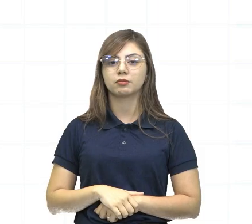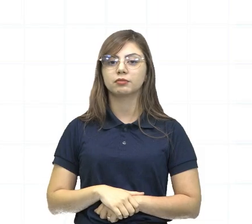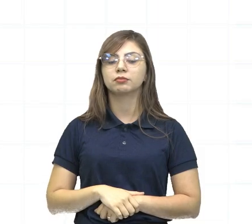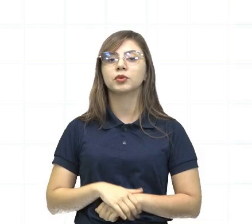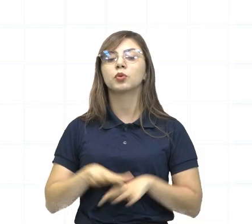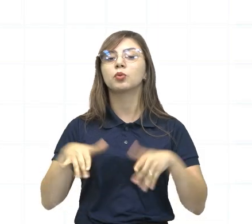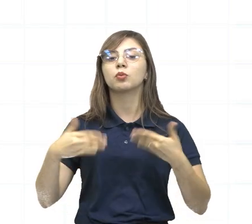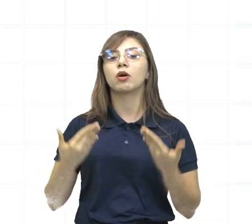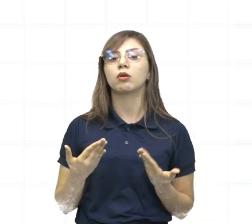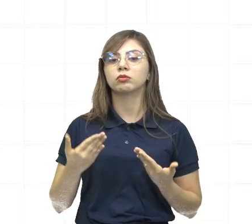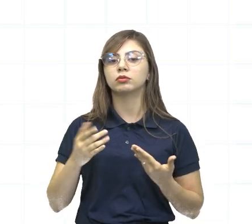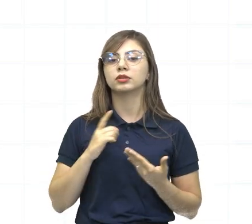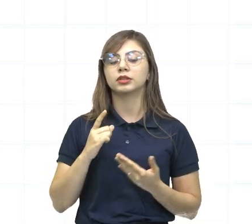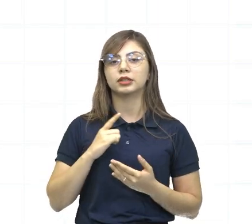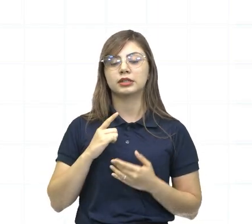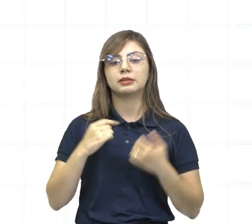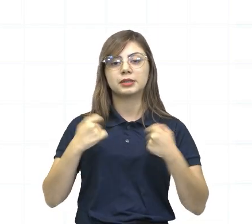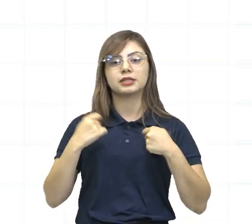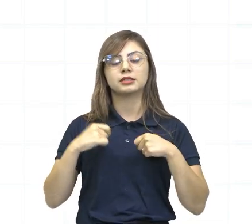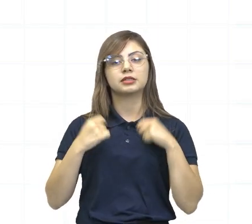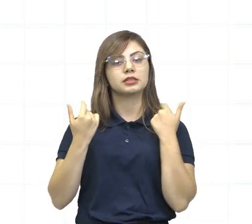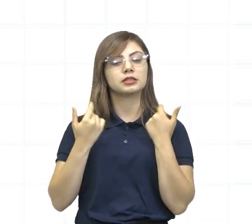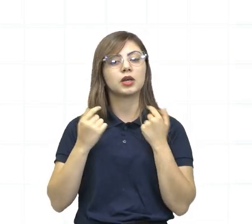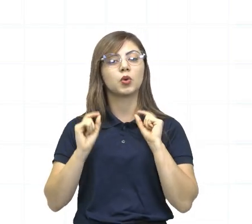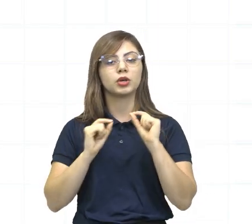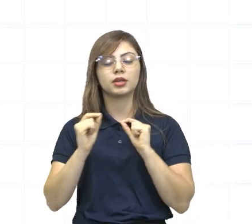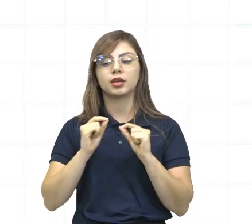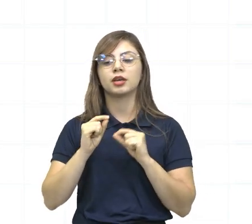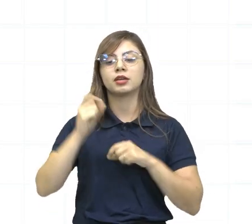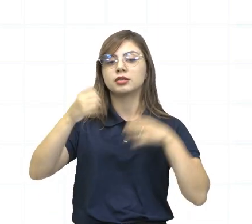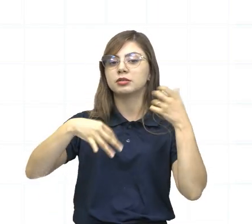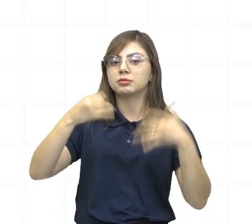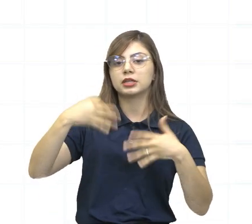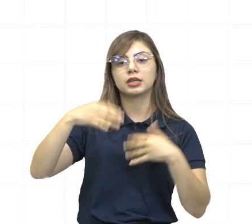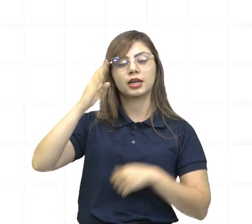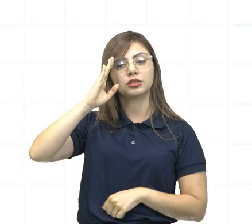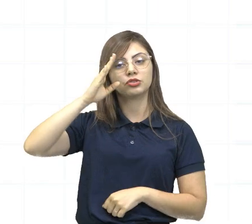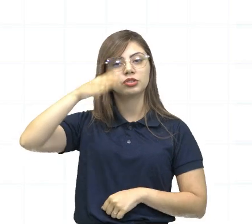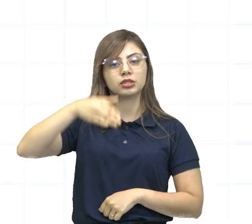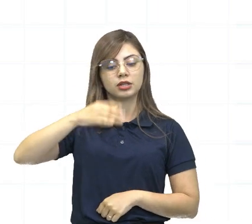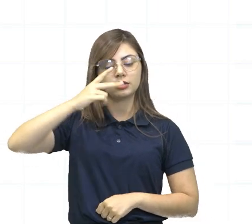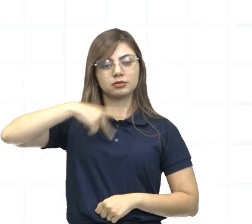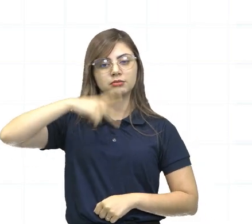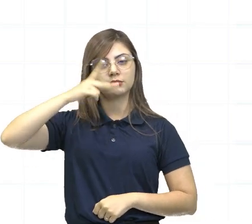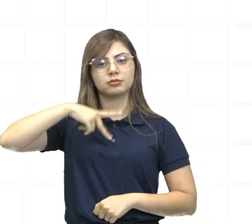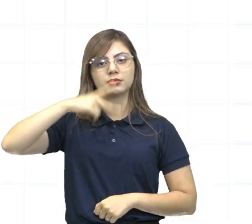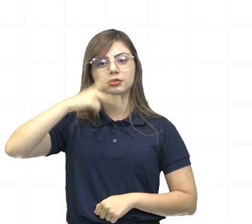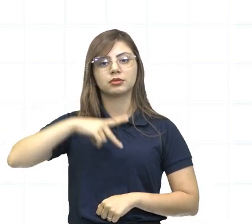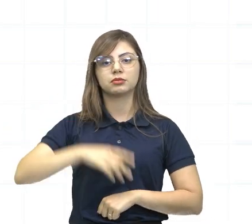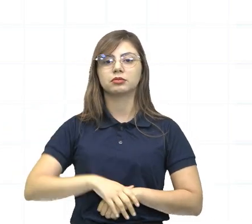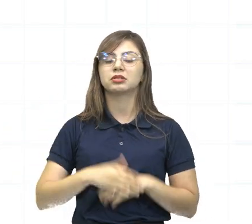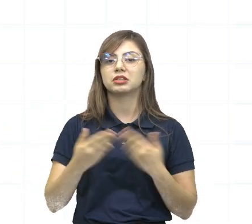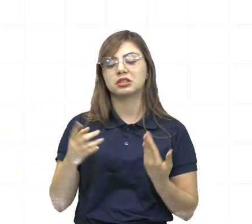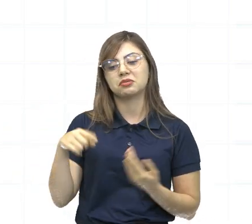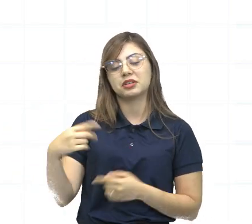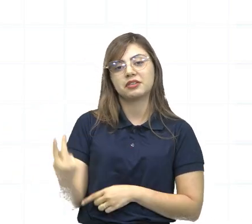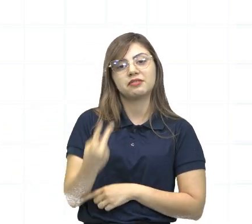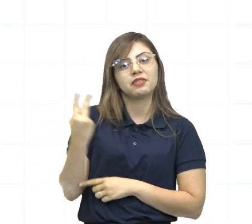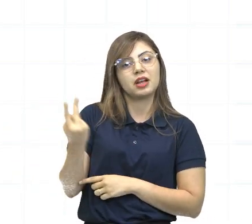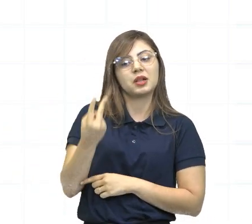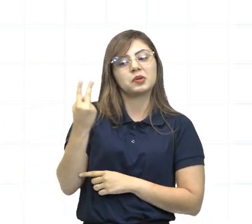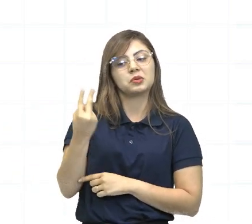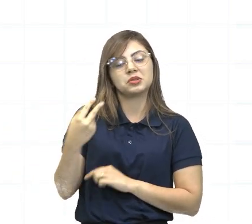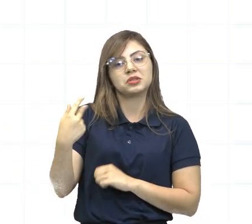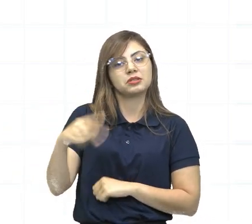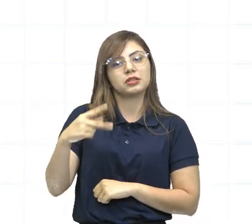eficiência, transparency, transparência, and individualism, e individualismo. São valores importantes para esse tipo de